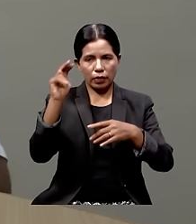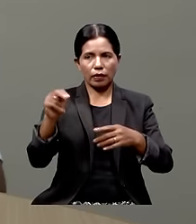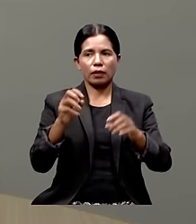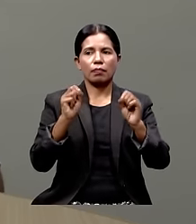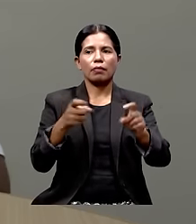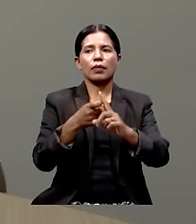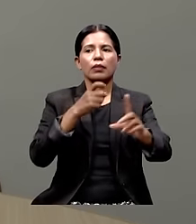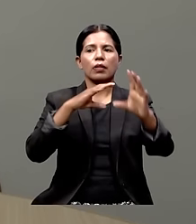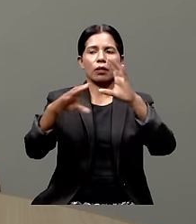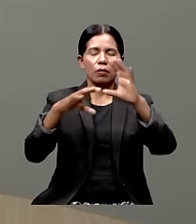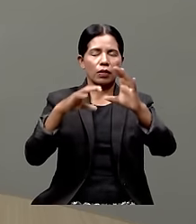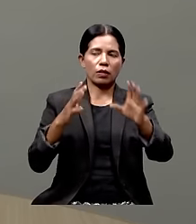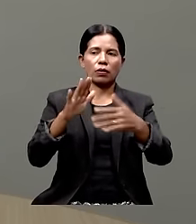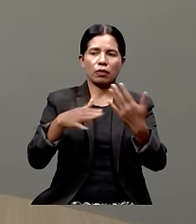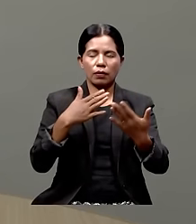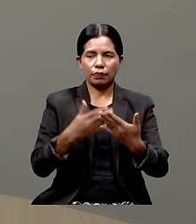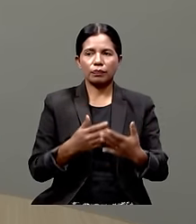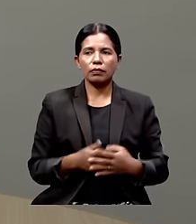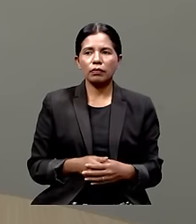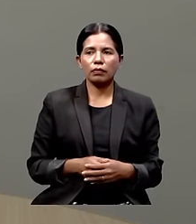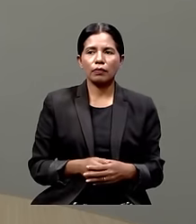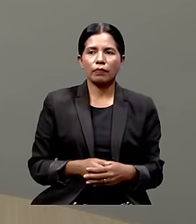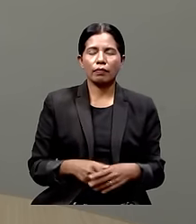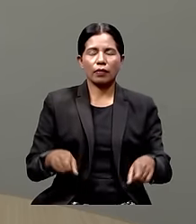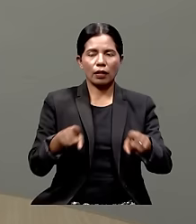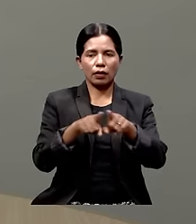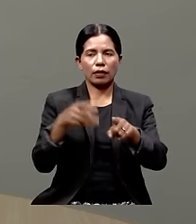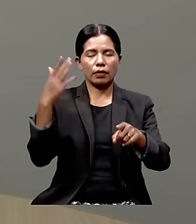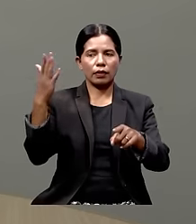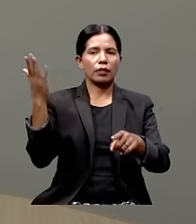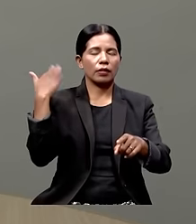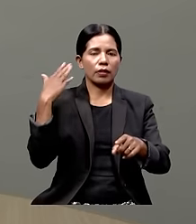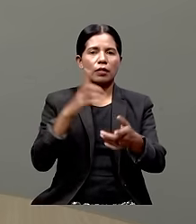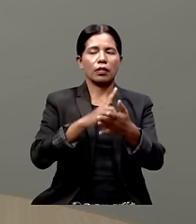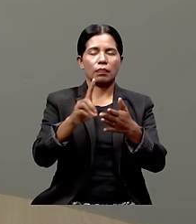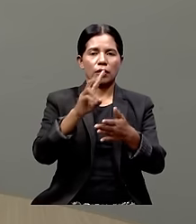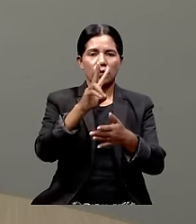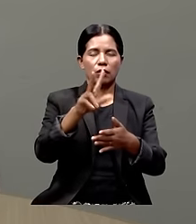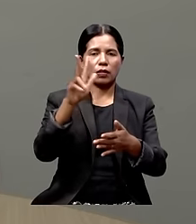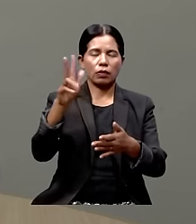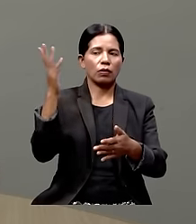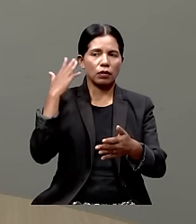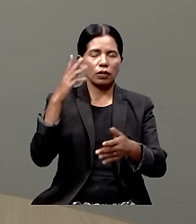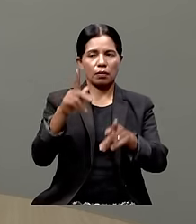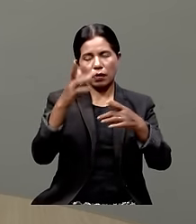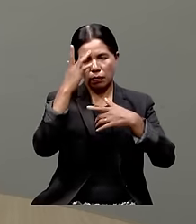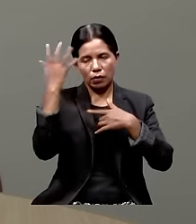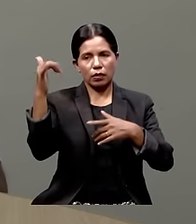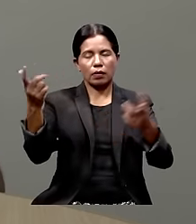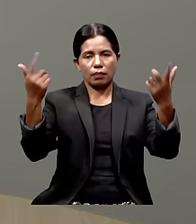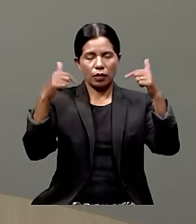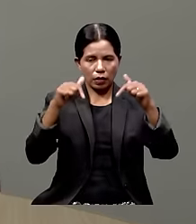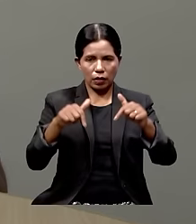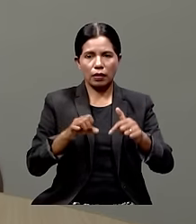disse comunicação comunicação não serve nessa ia levar ia semana do outro levar o paciente será mais né